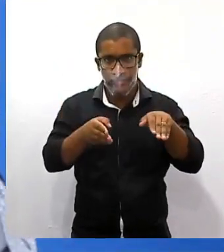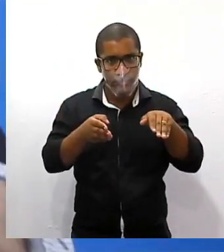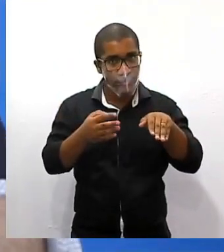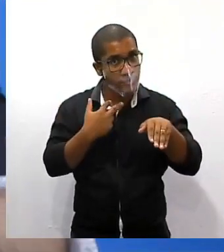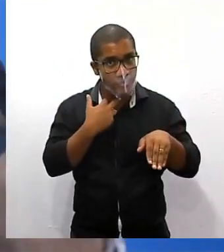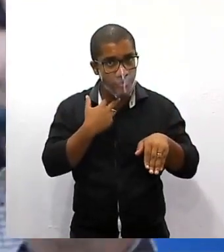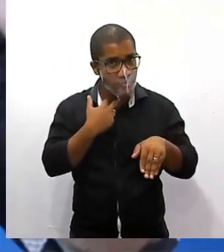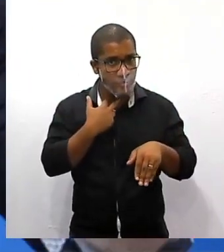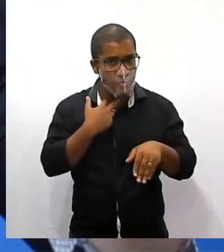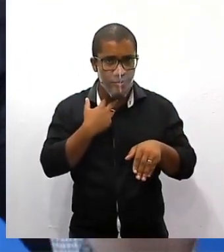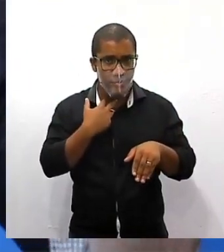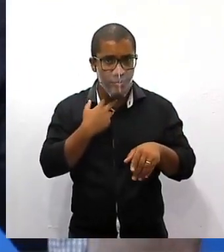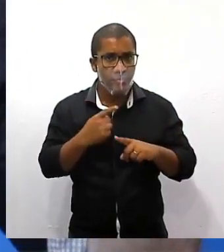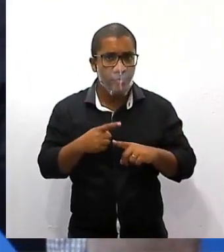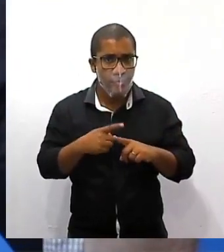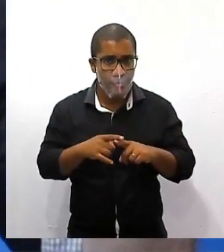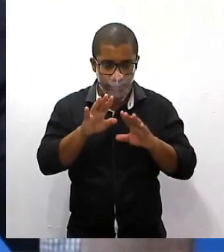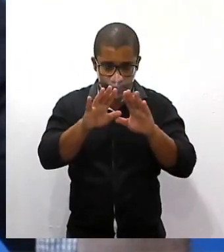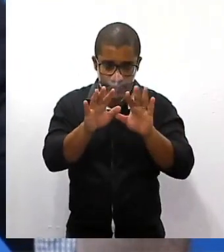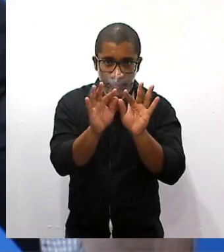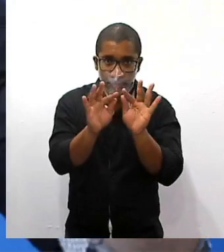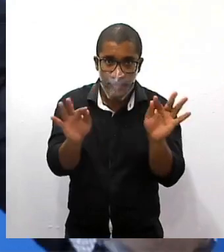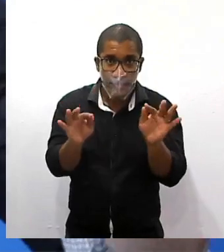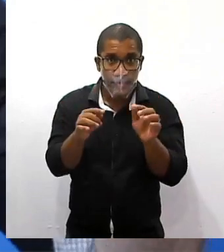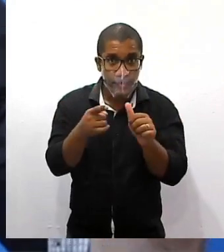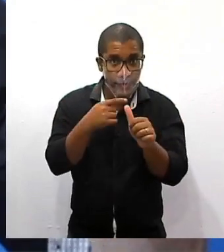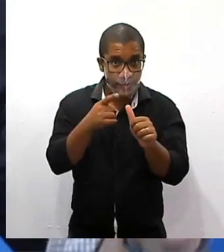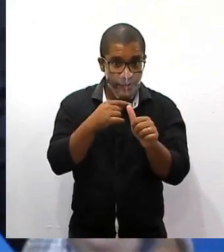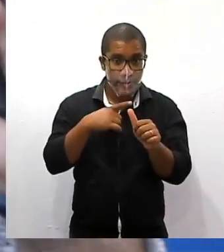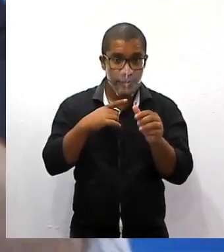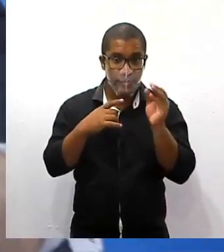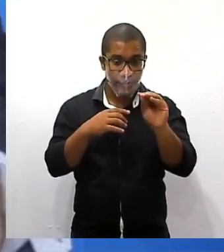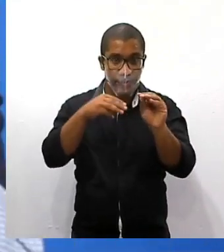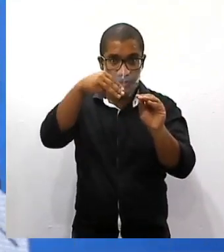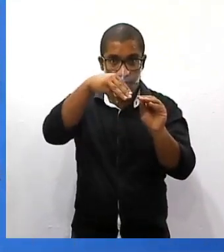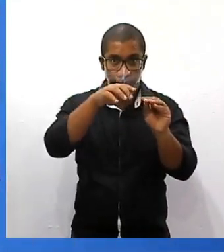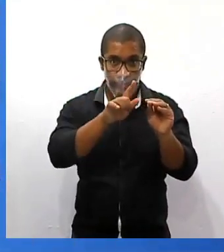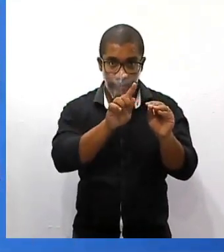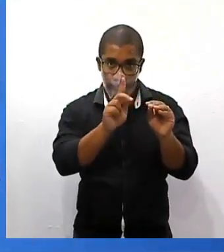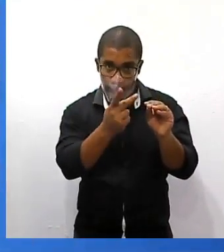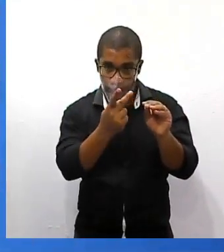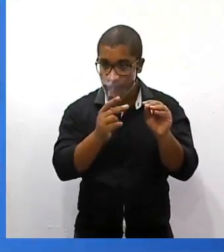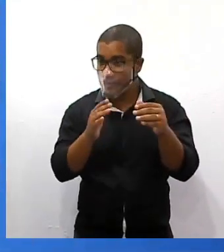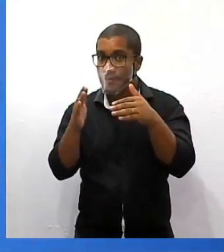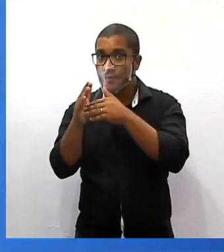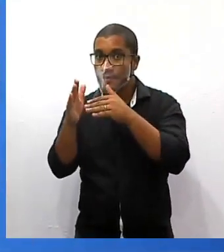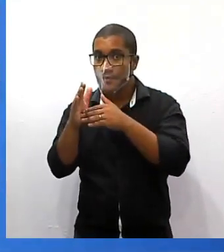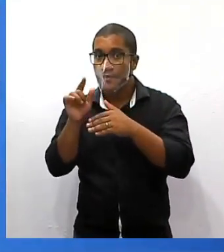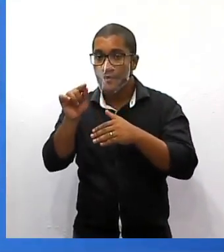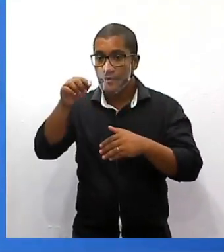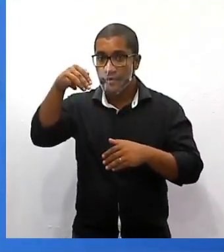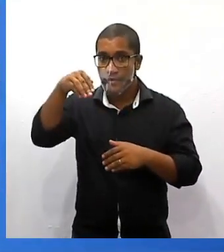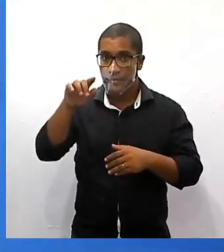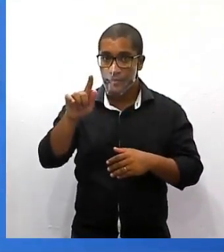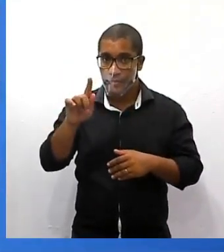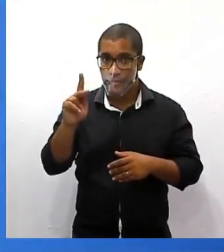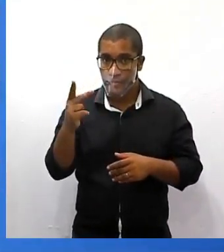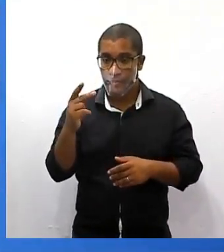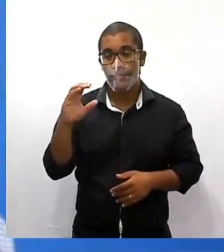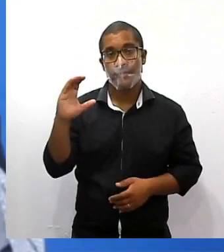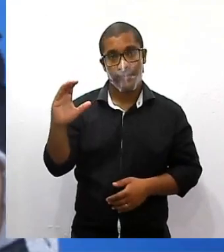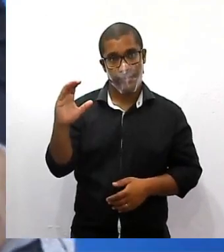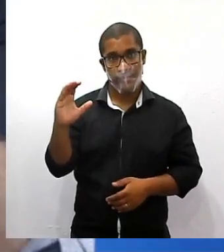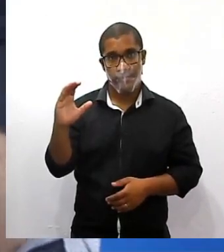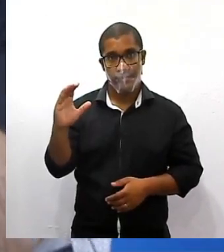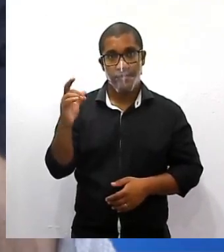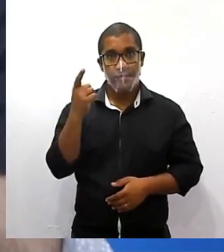foi repetido na primeira parcela, que é o mgh, e na última parcela, que é o mghc. Veja que você tem